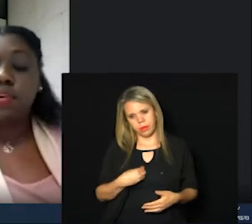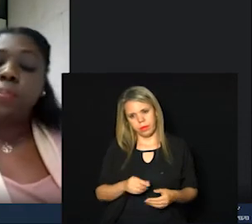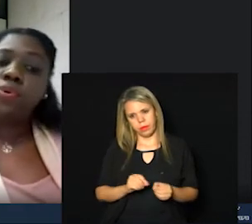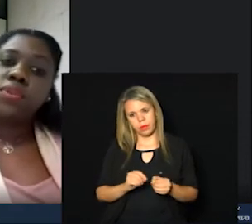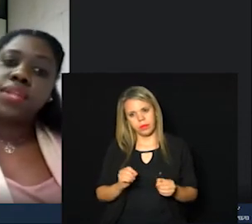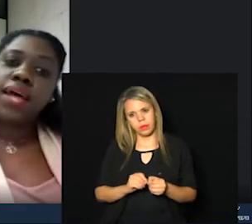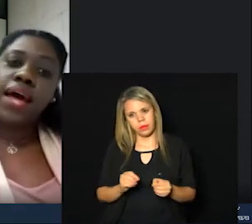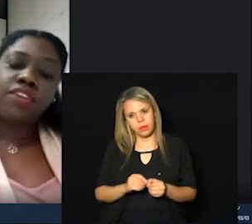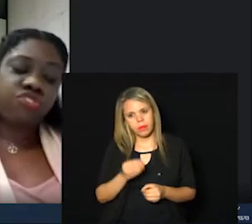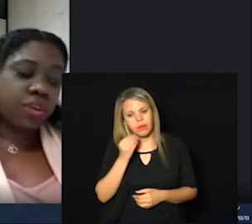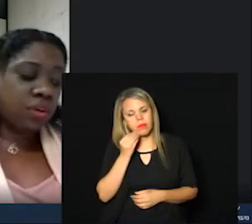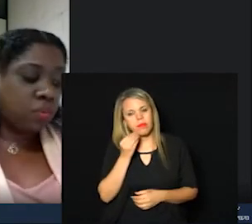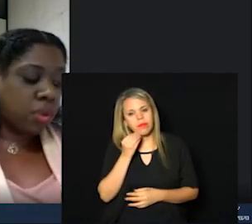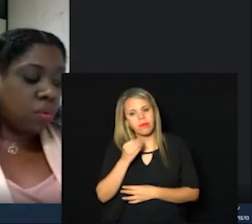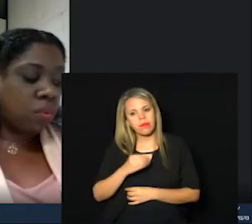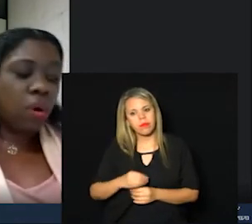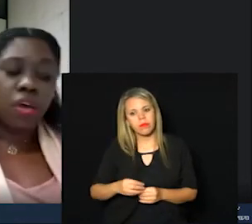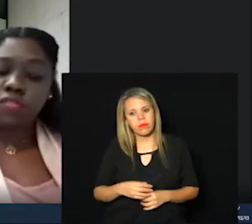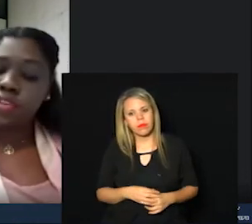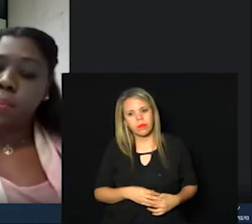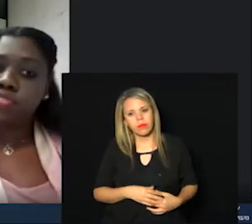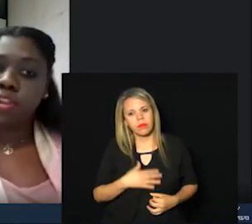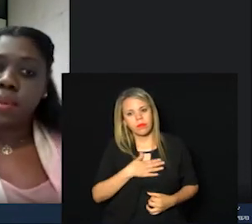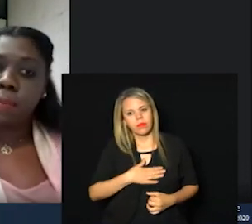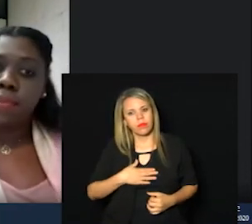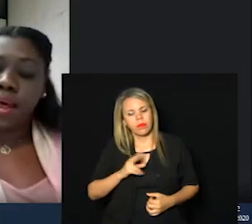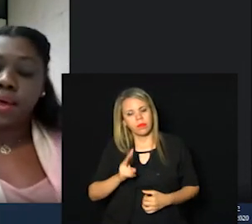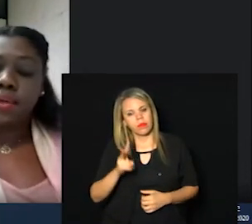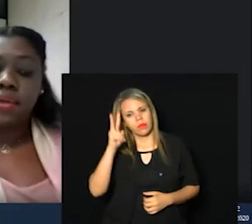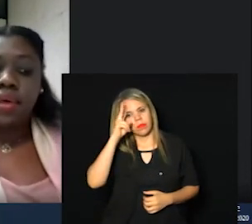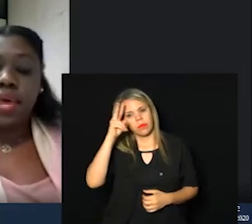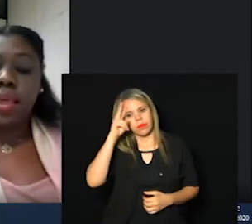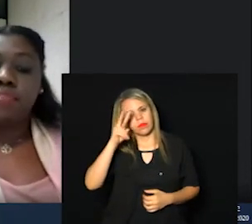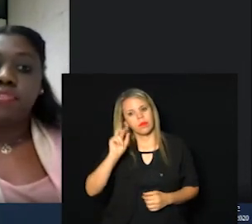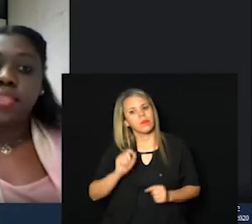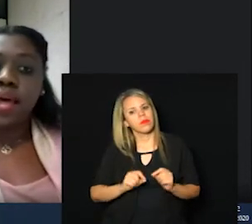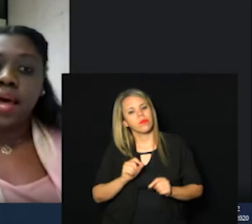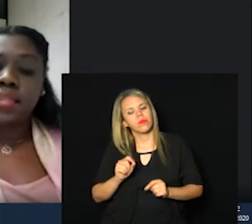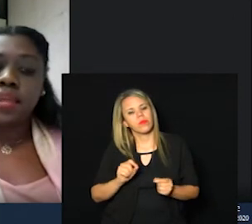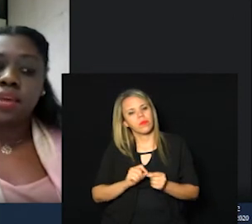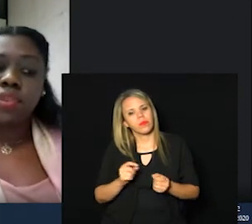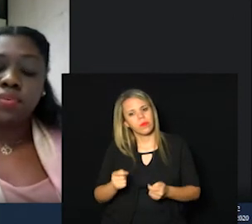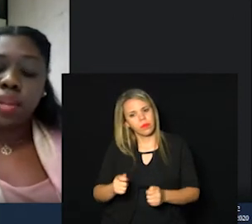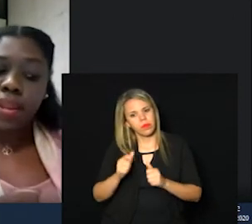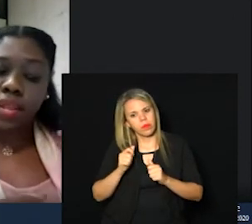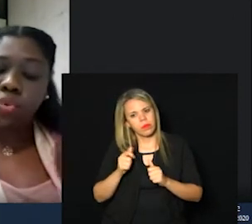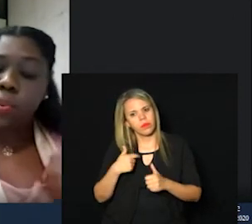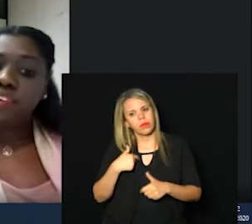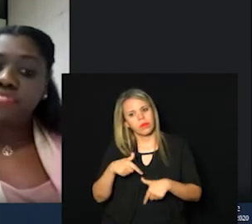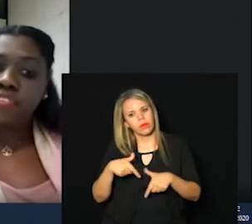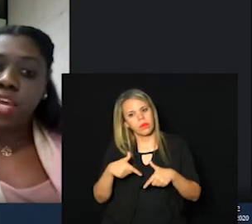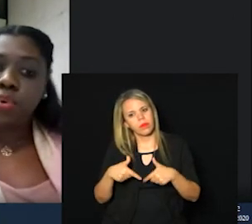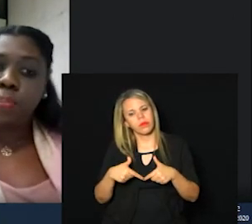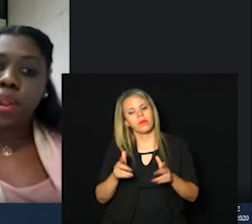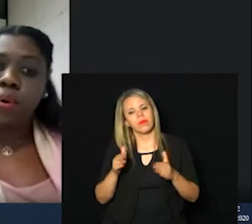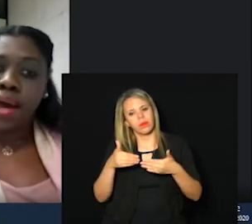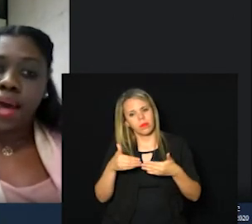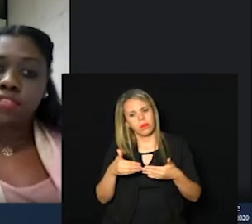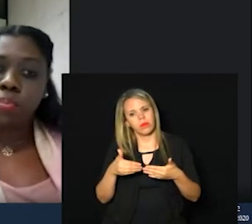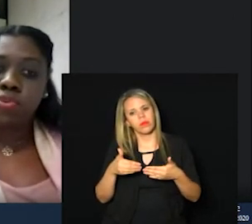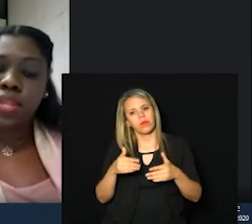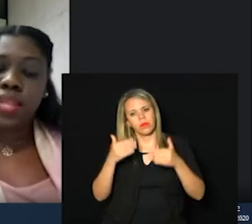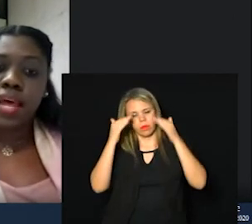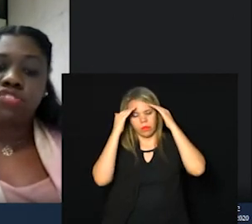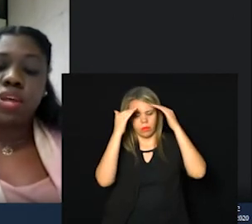essa oportunidade, eu gosto sempre de lembrar, ela me foi dada e eu tenho trabalhado com muito afinco para honrar